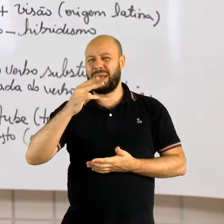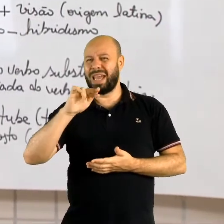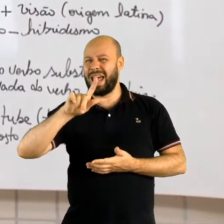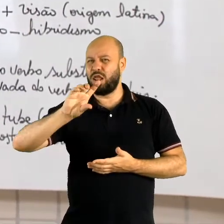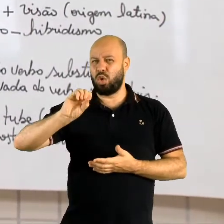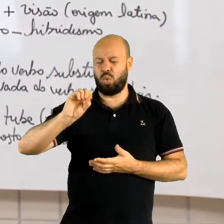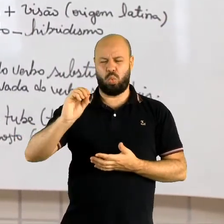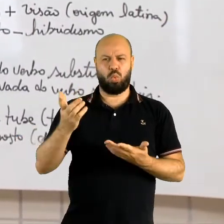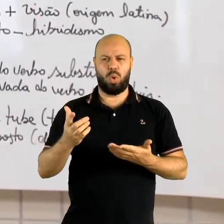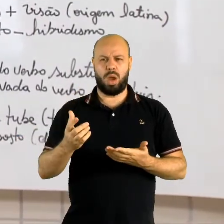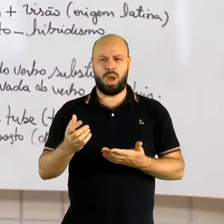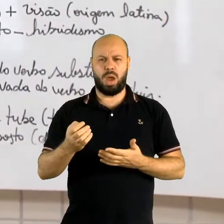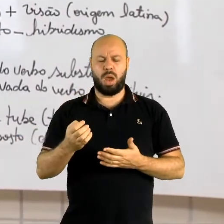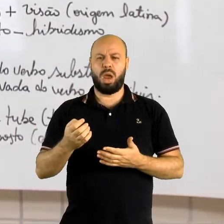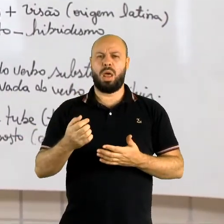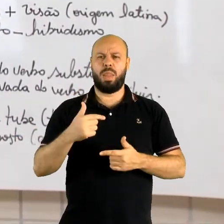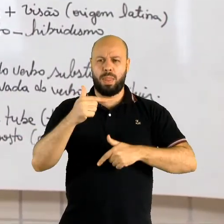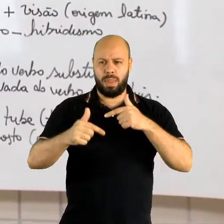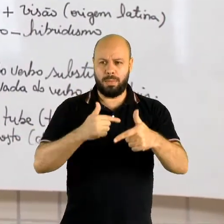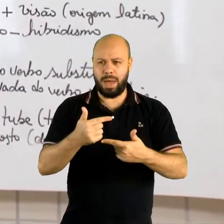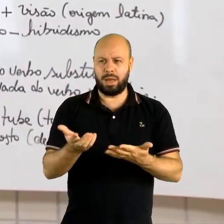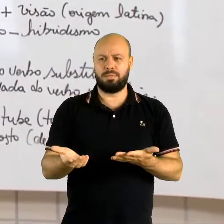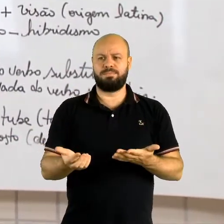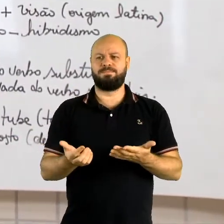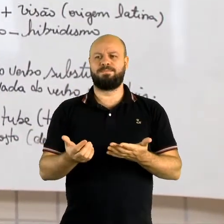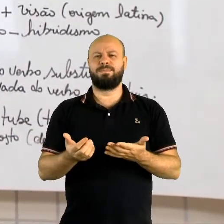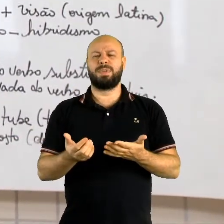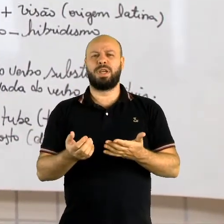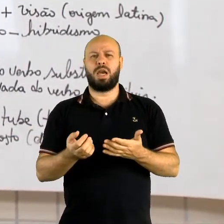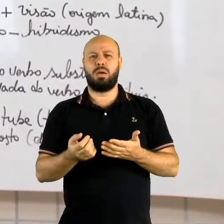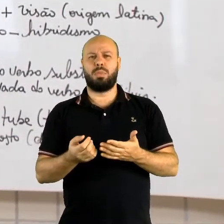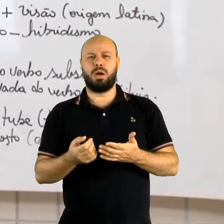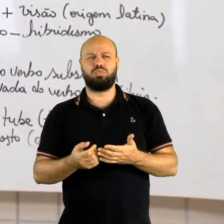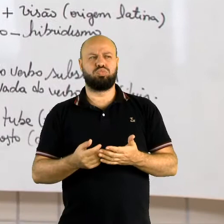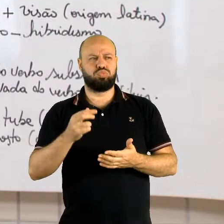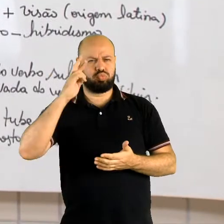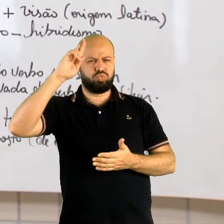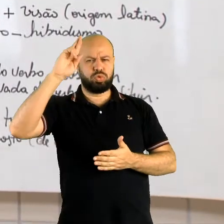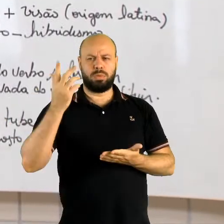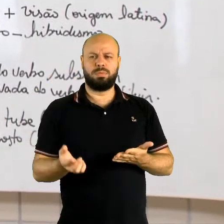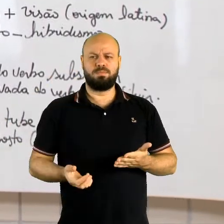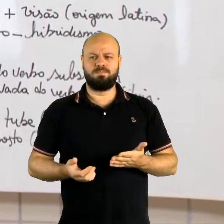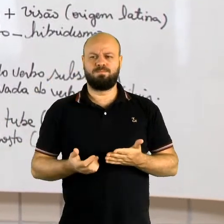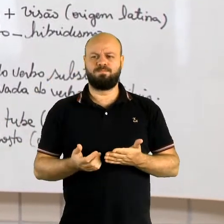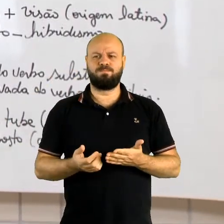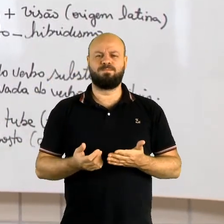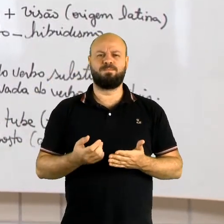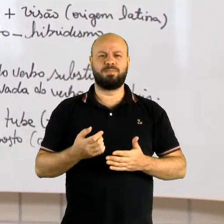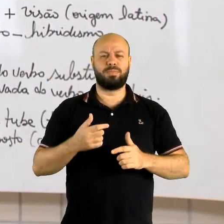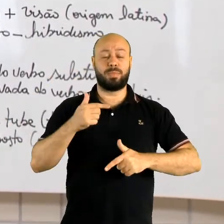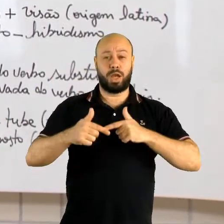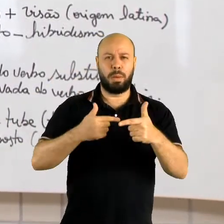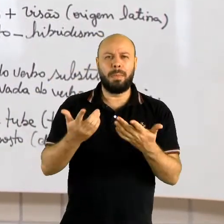comum entre essas palavras aqui? Em que elas são parecidas? No seu